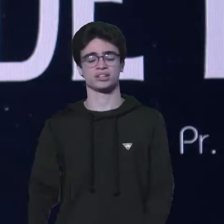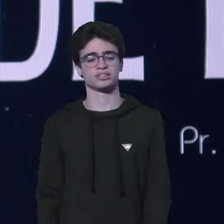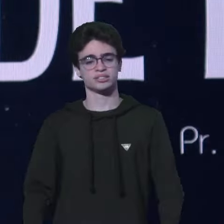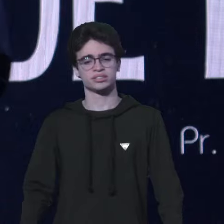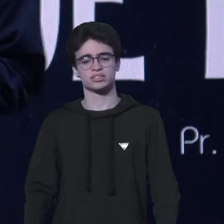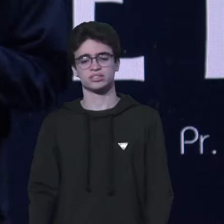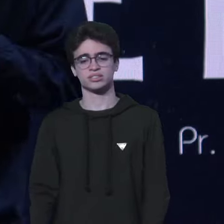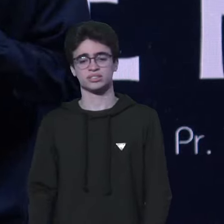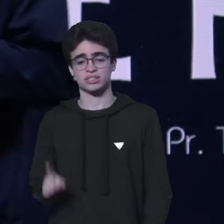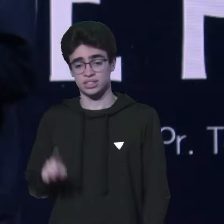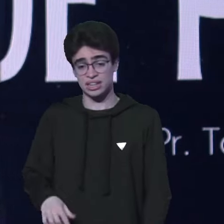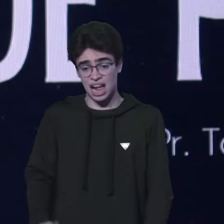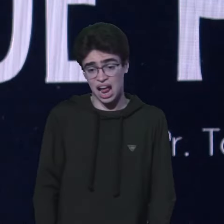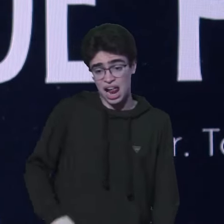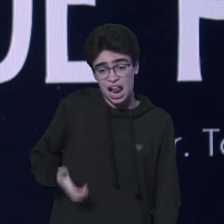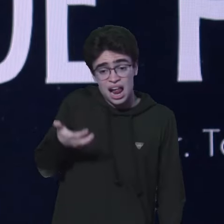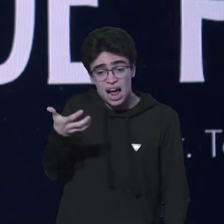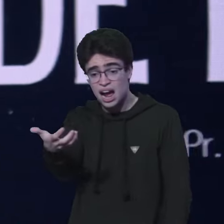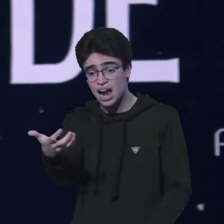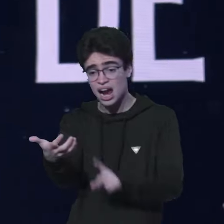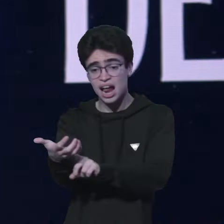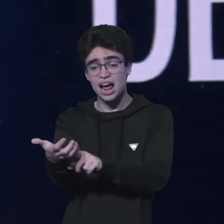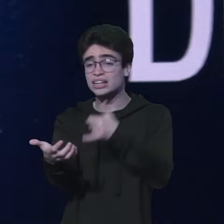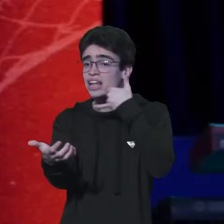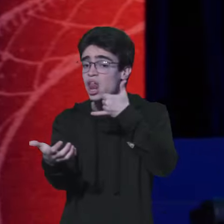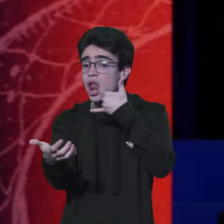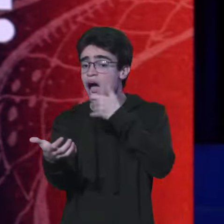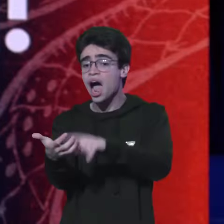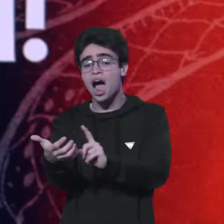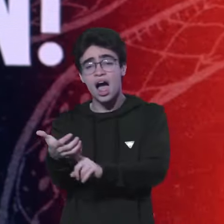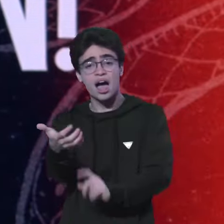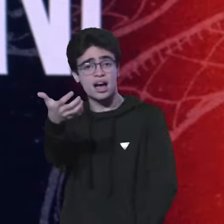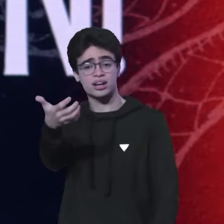Está na palma da sua mão, está no seu bolso.